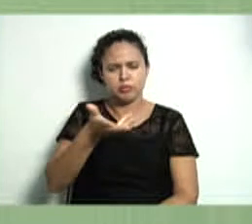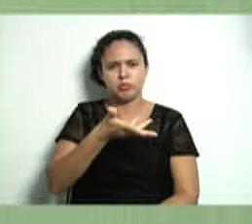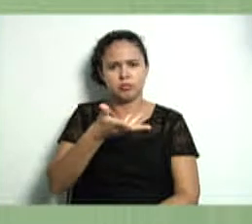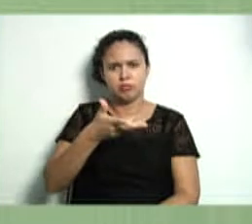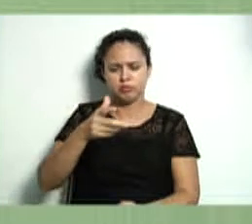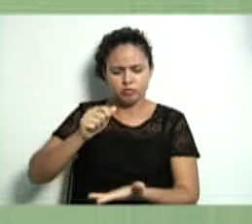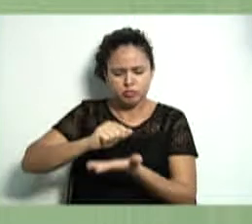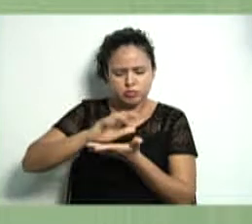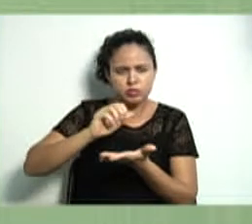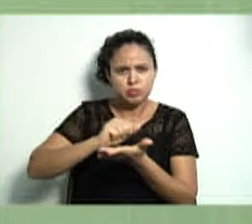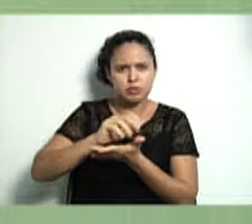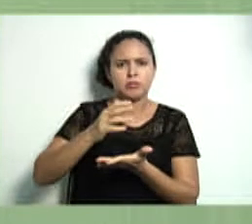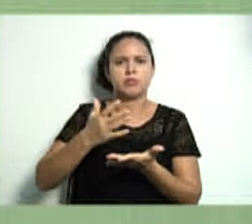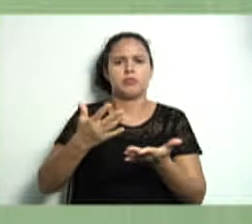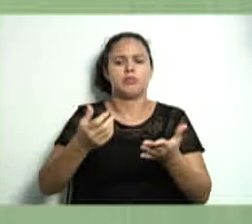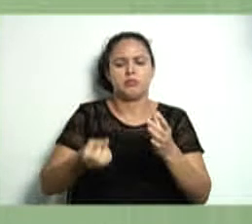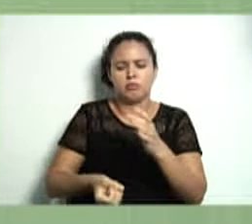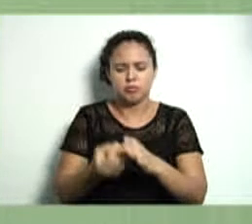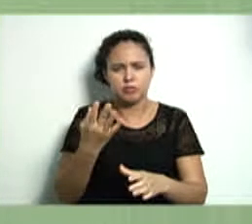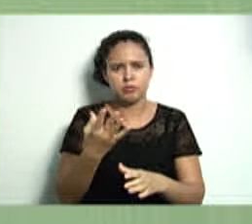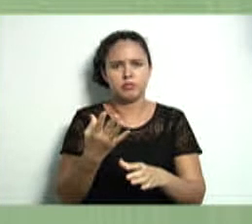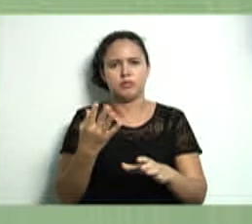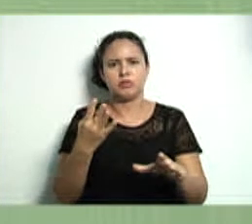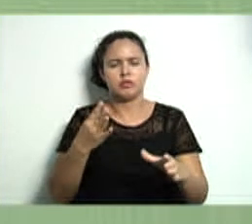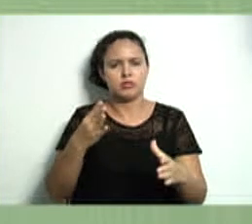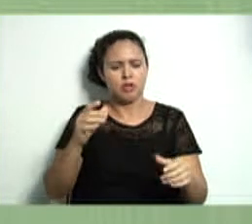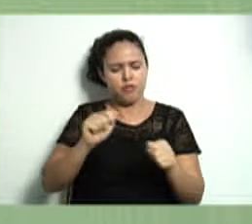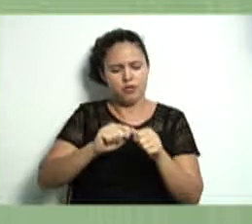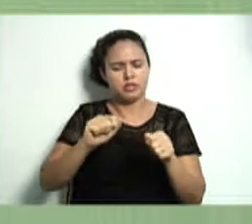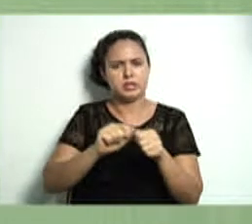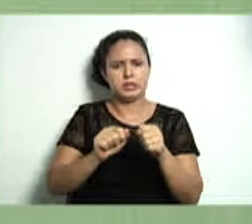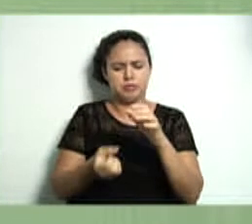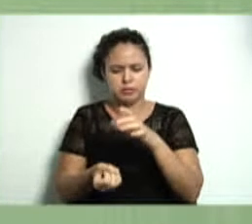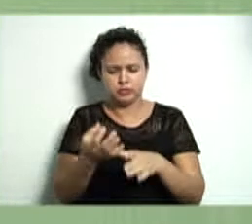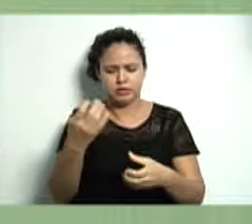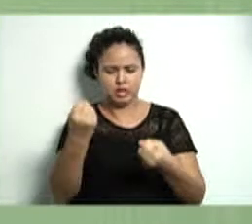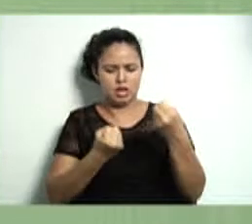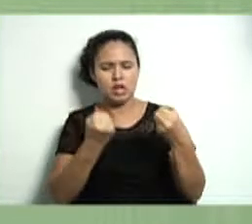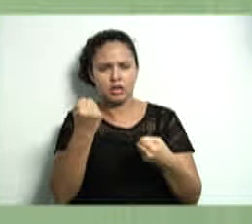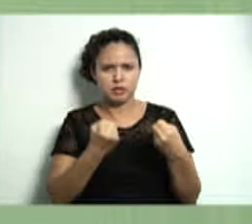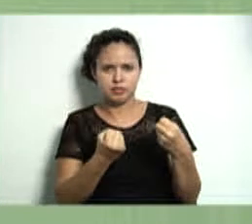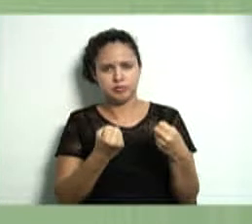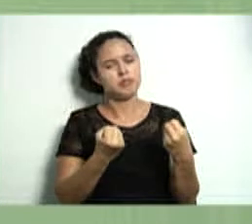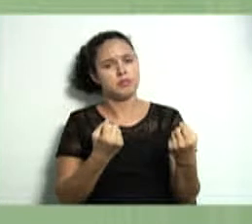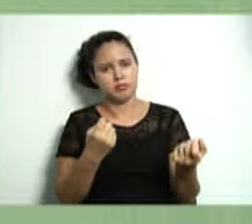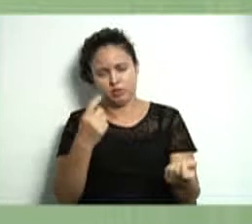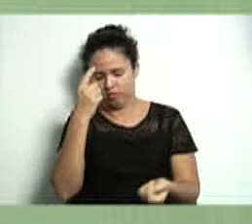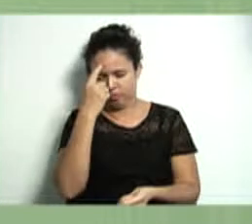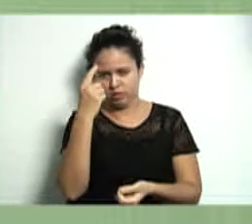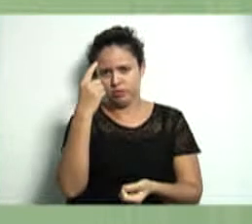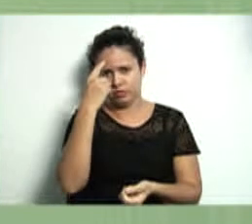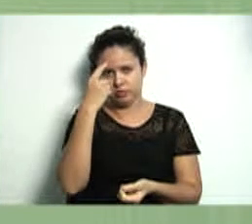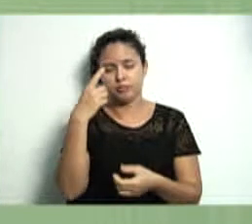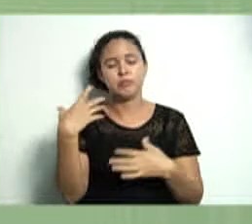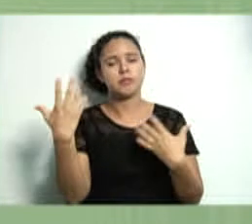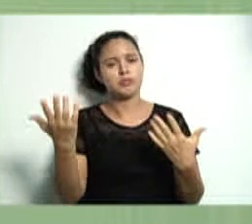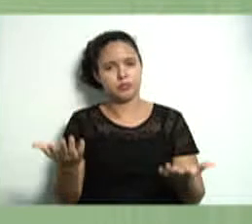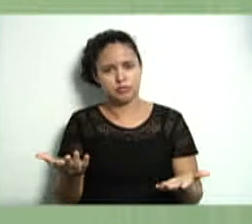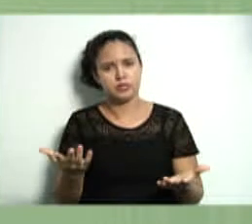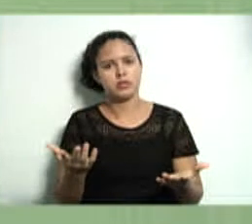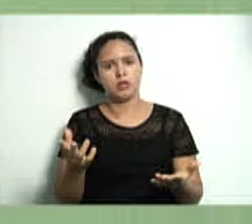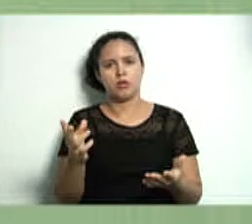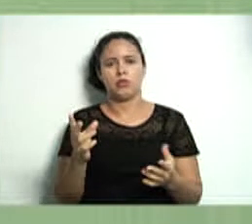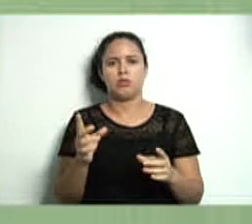seu modelo de automóvel, né? Então, esses termos, eles se referem